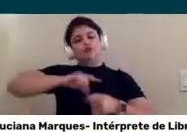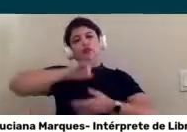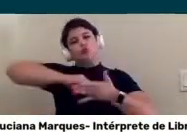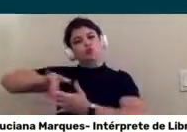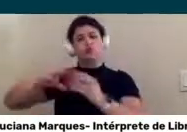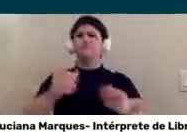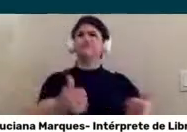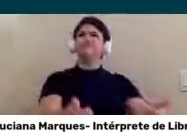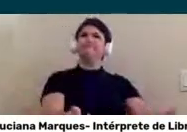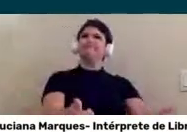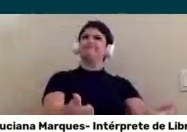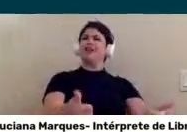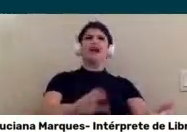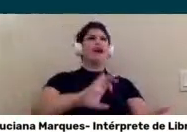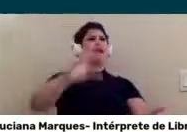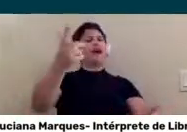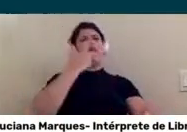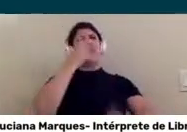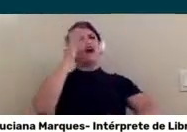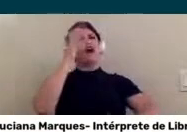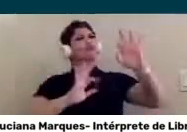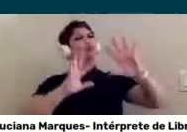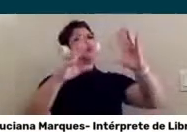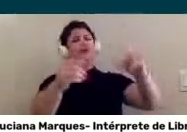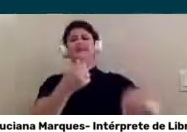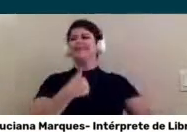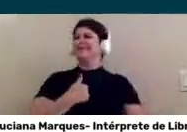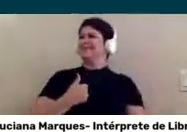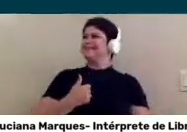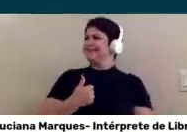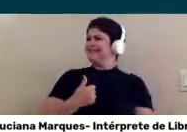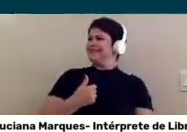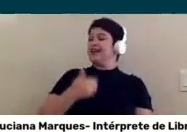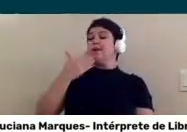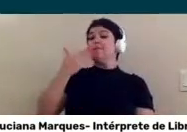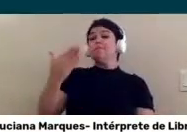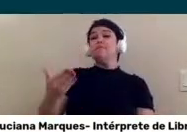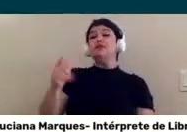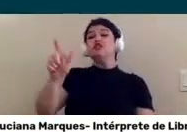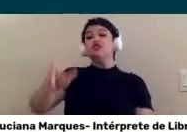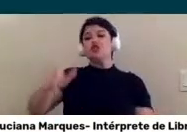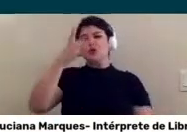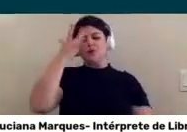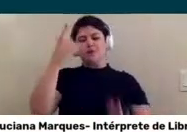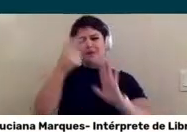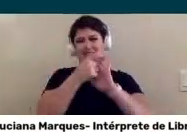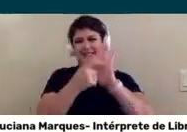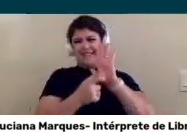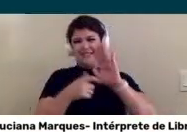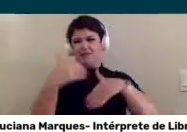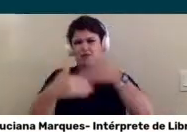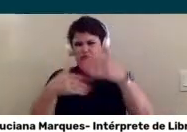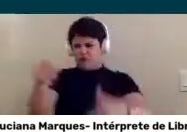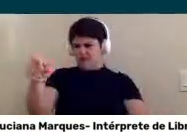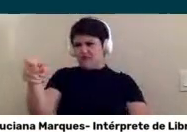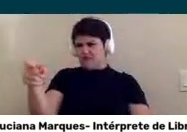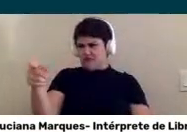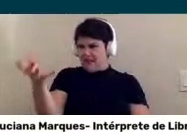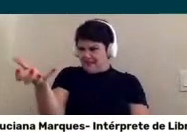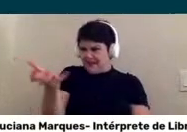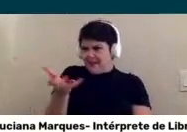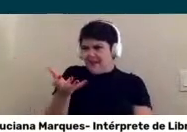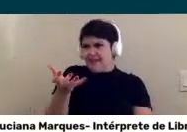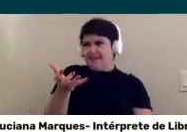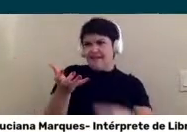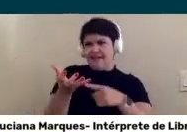tudo muito óbvio, organizado, e a gente pediu para algumas desenvolvedoras, né? Ou você quer,